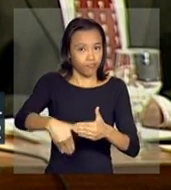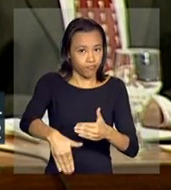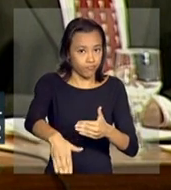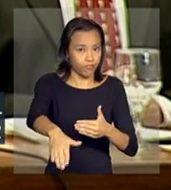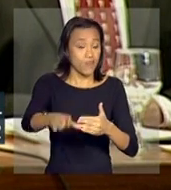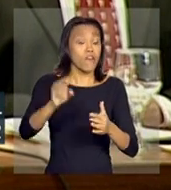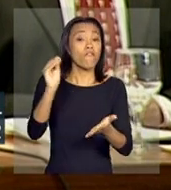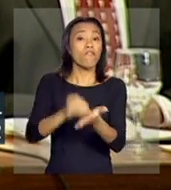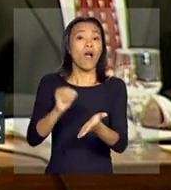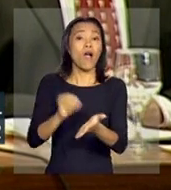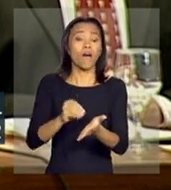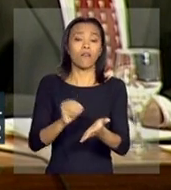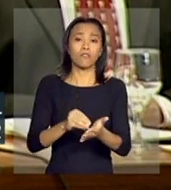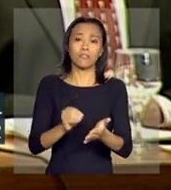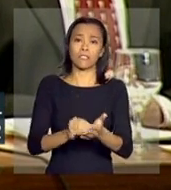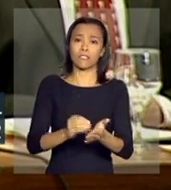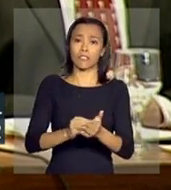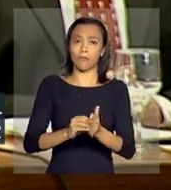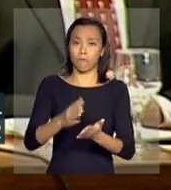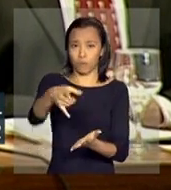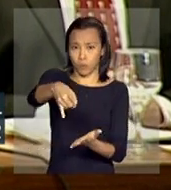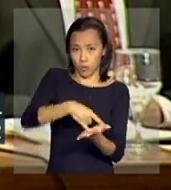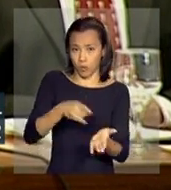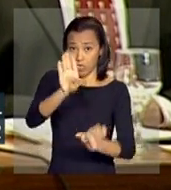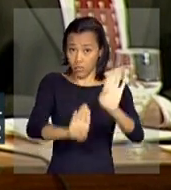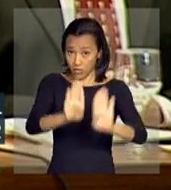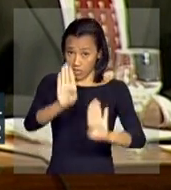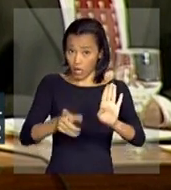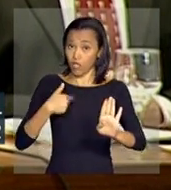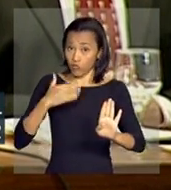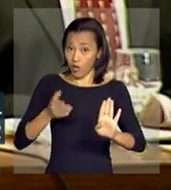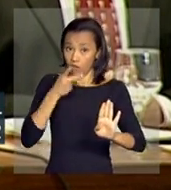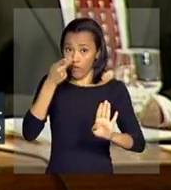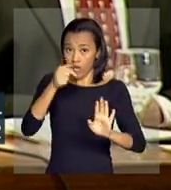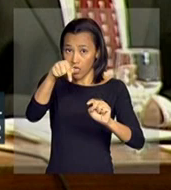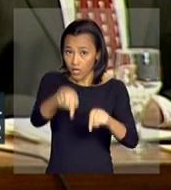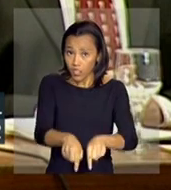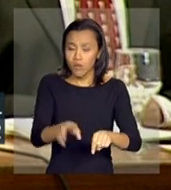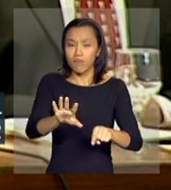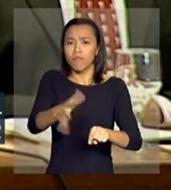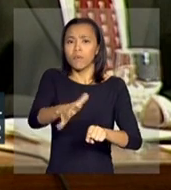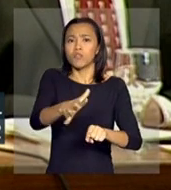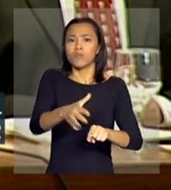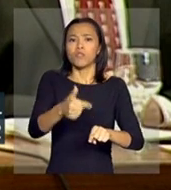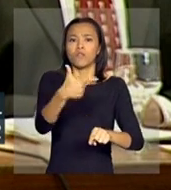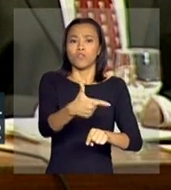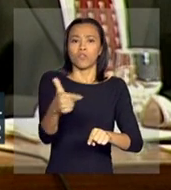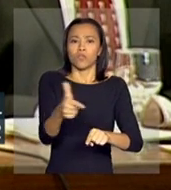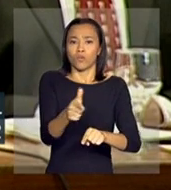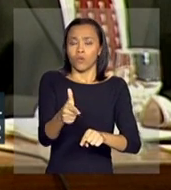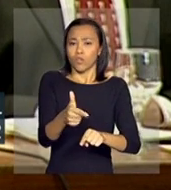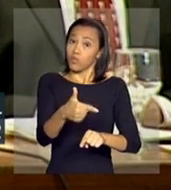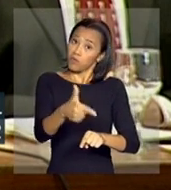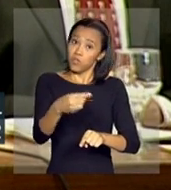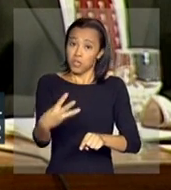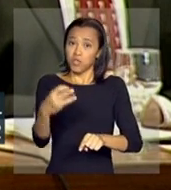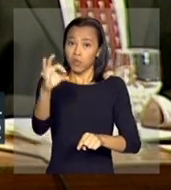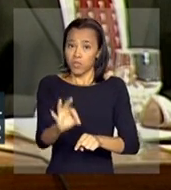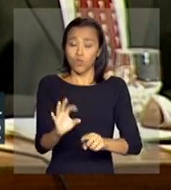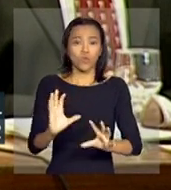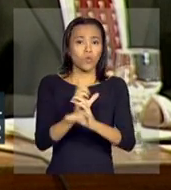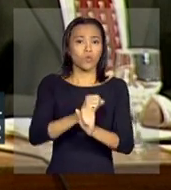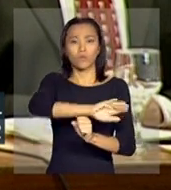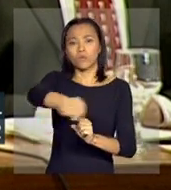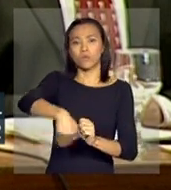apenas licitar desses saldos remanescentes que acabei de anunciar, aproximadamente 22%, 23%,